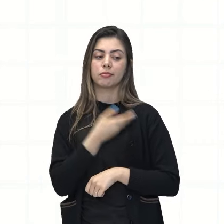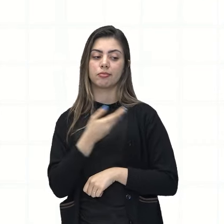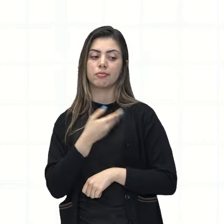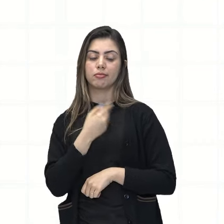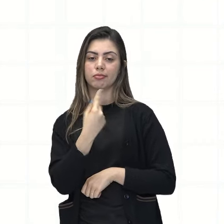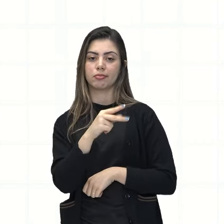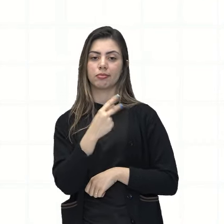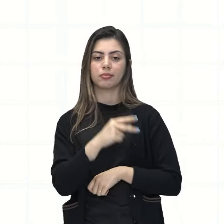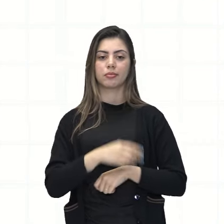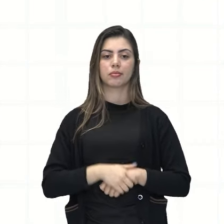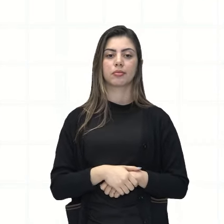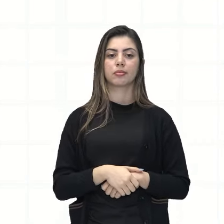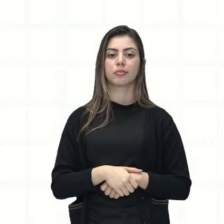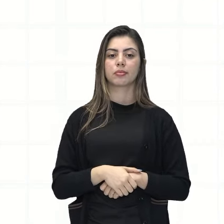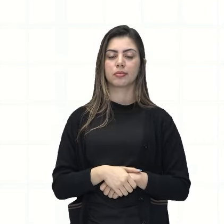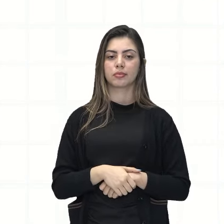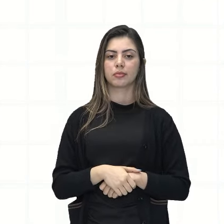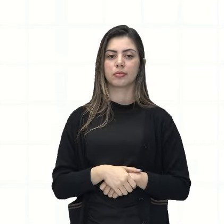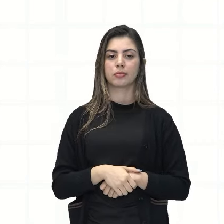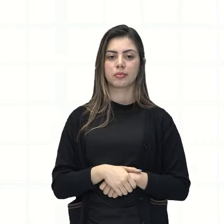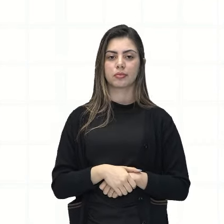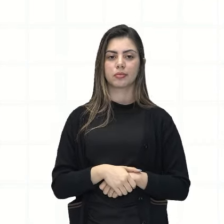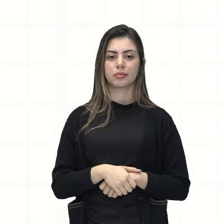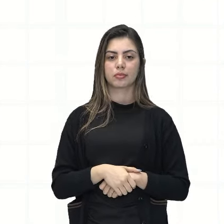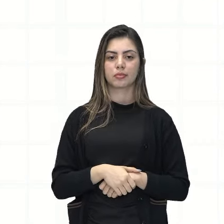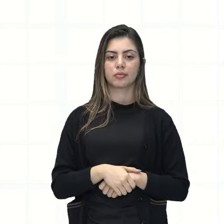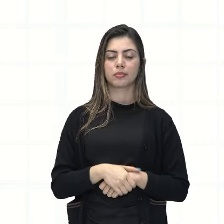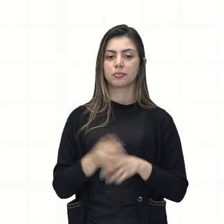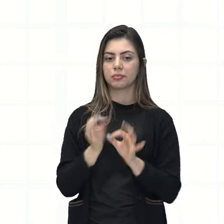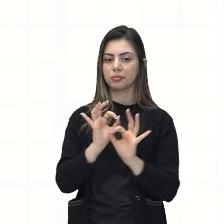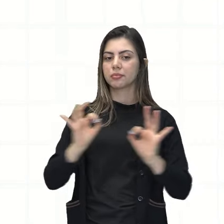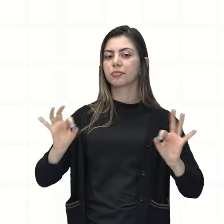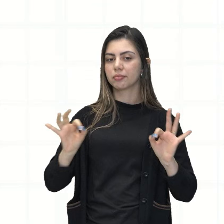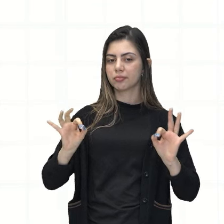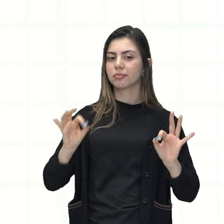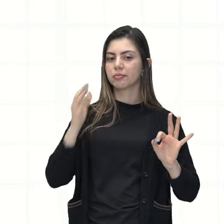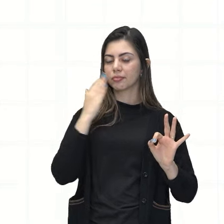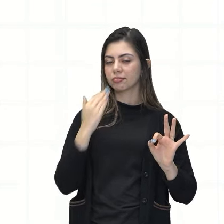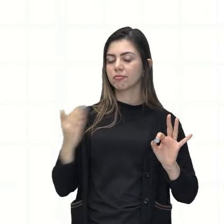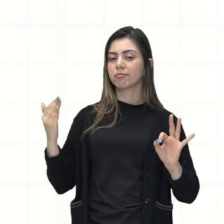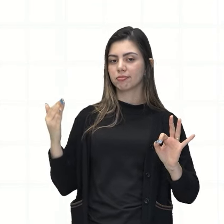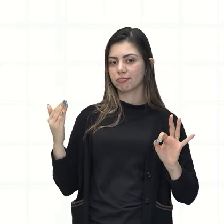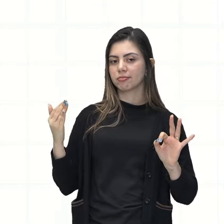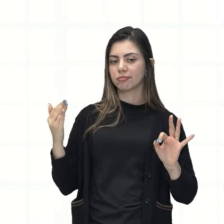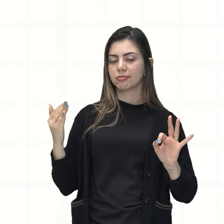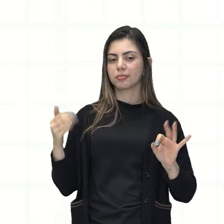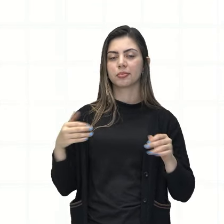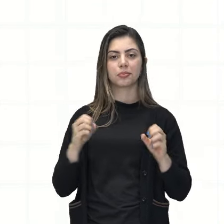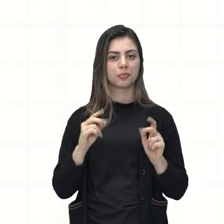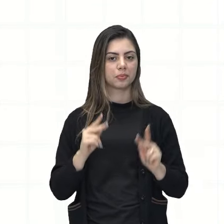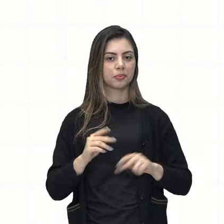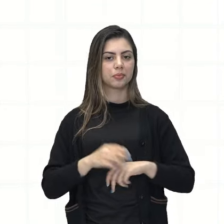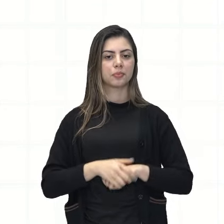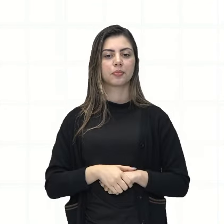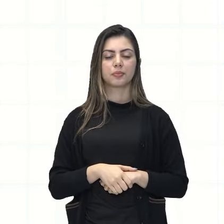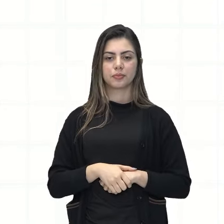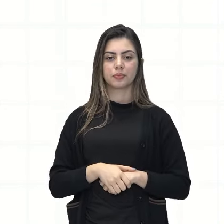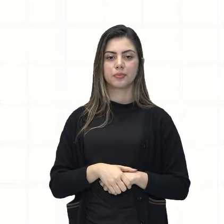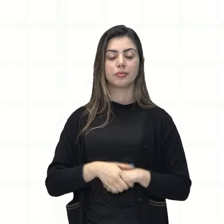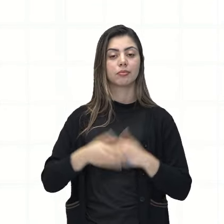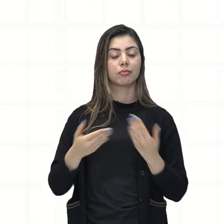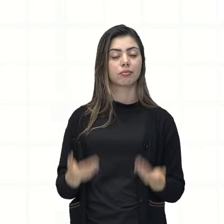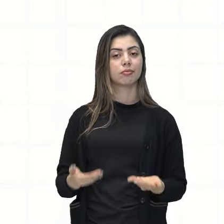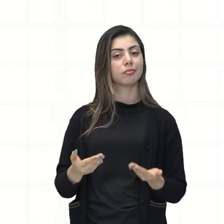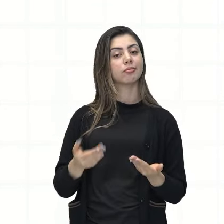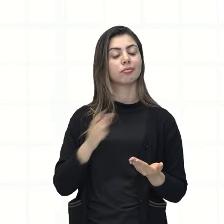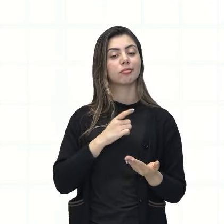os amigos deles. Their friends. Ok? E aí você